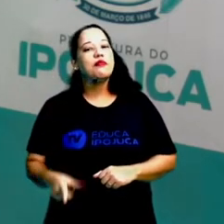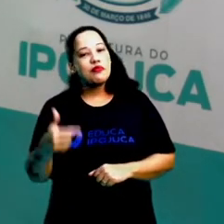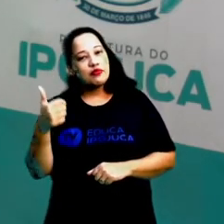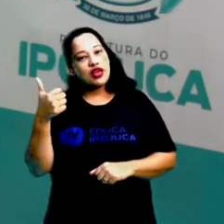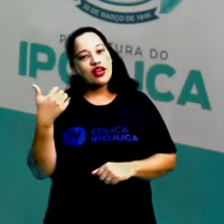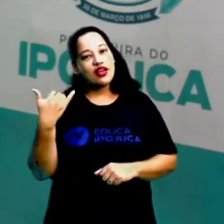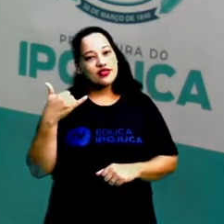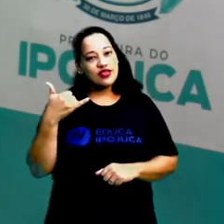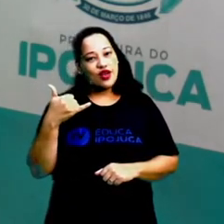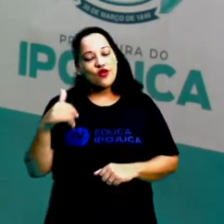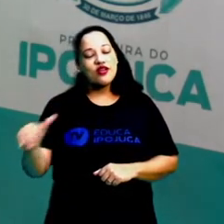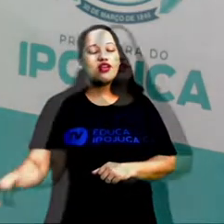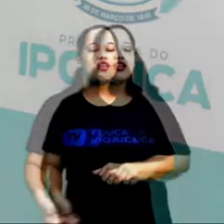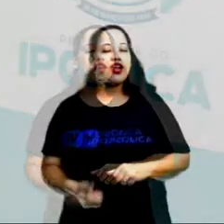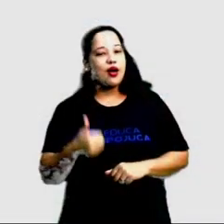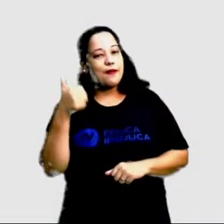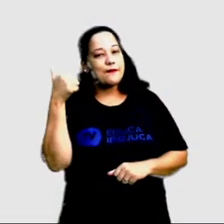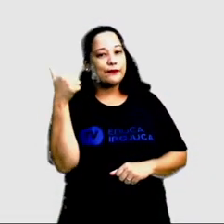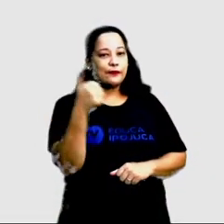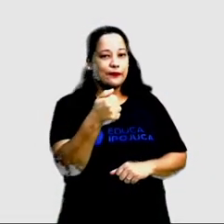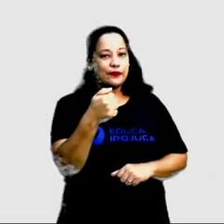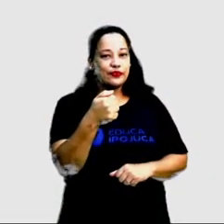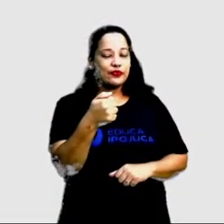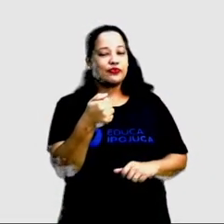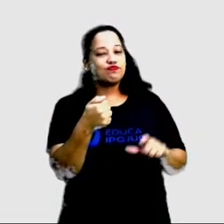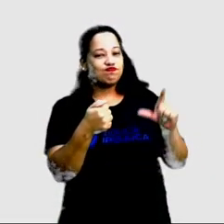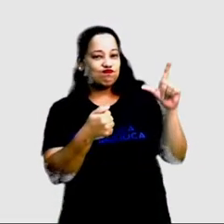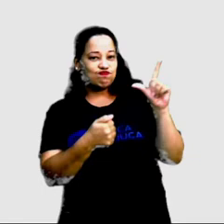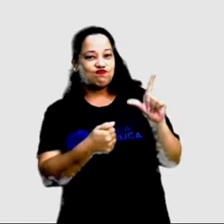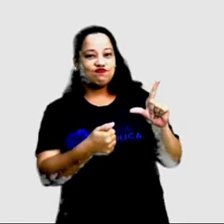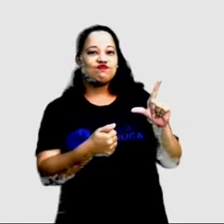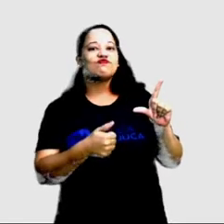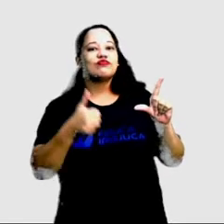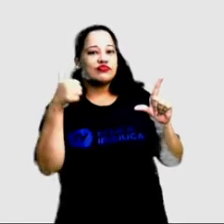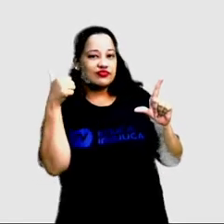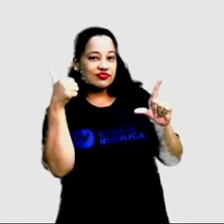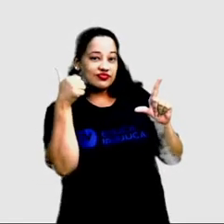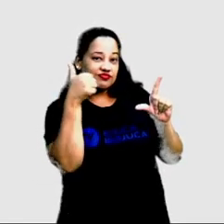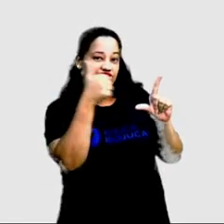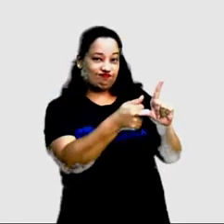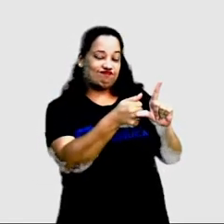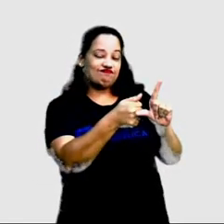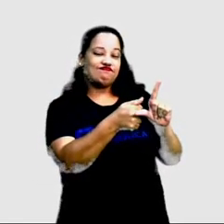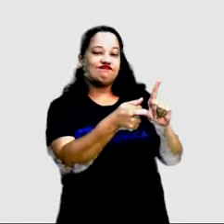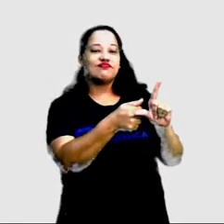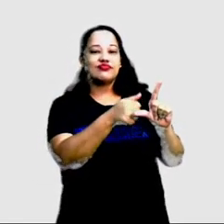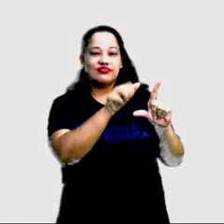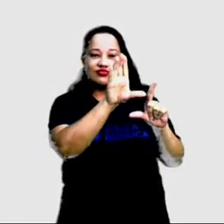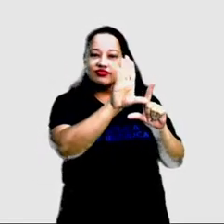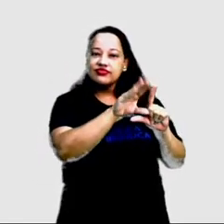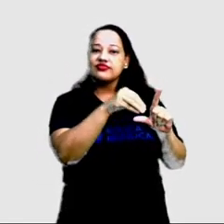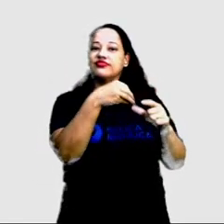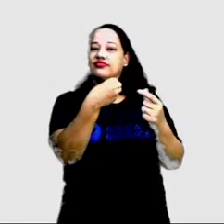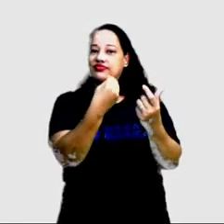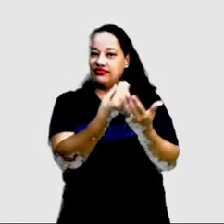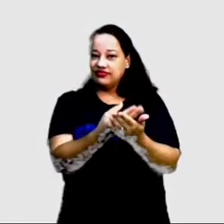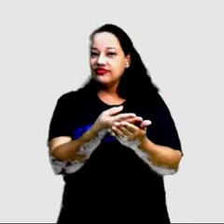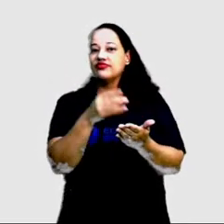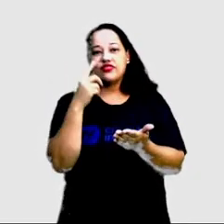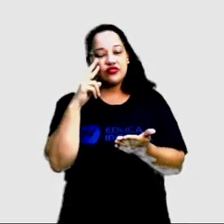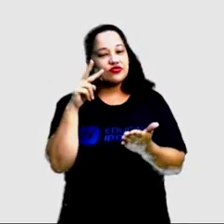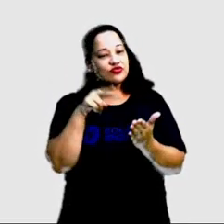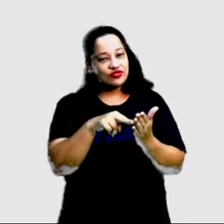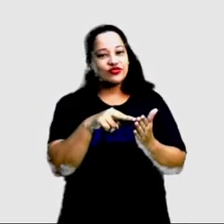do seu celular, aponta agora aqui para a sua TV e você vai ser direcionado automaticamente para o